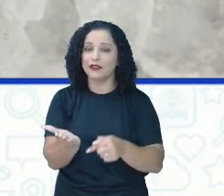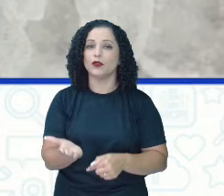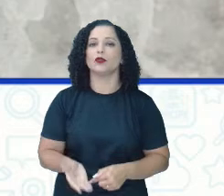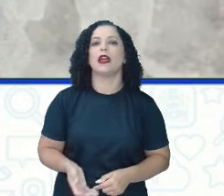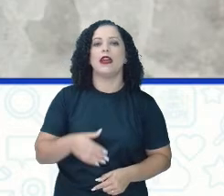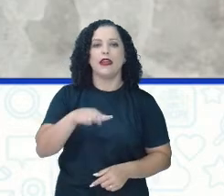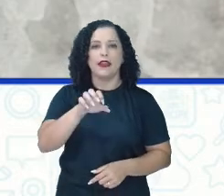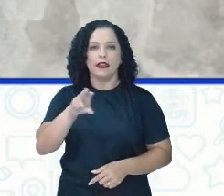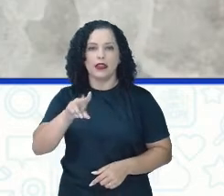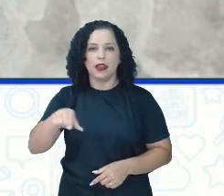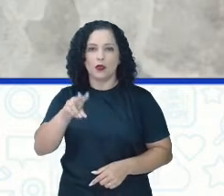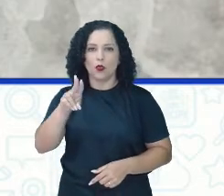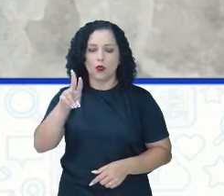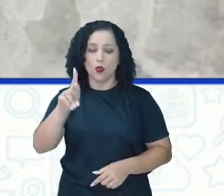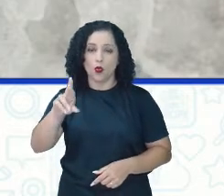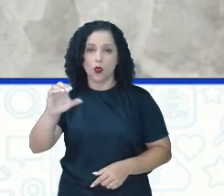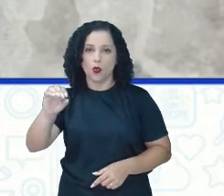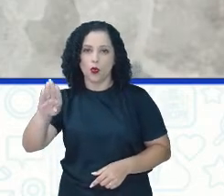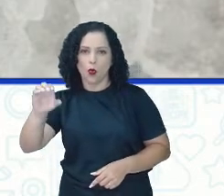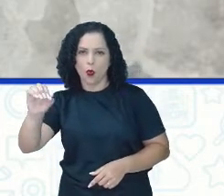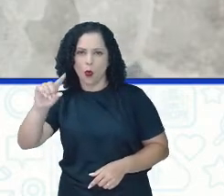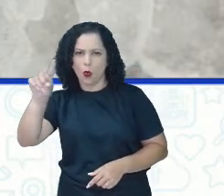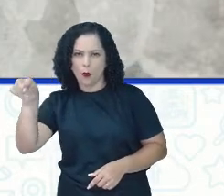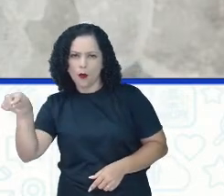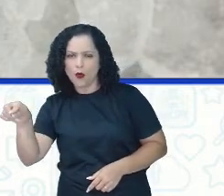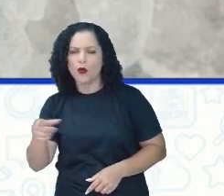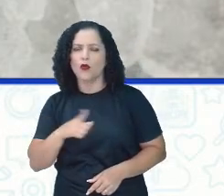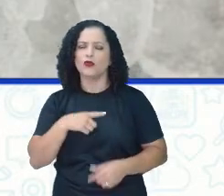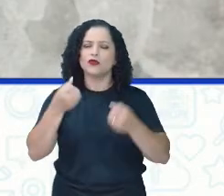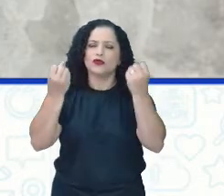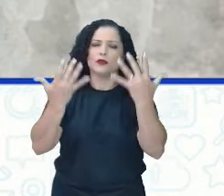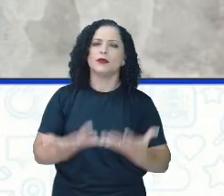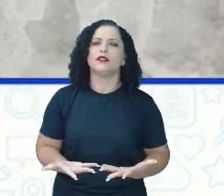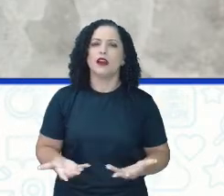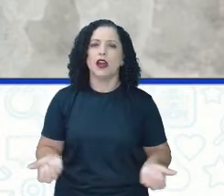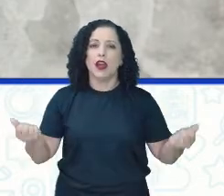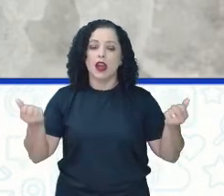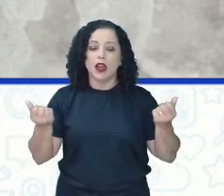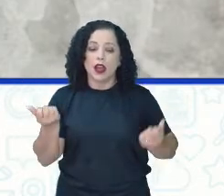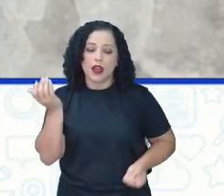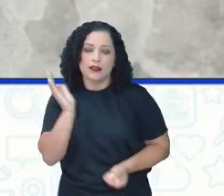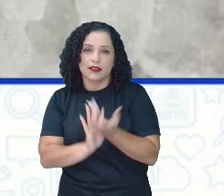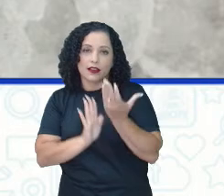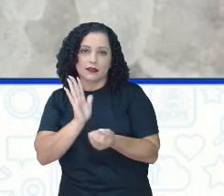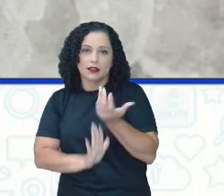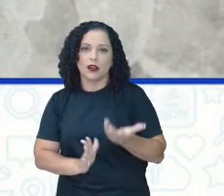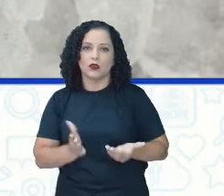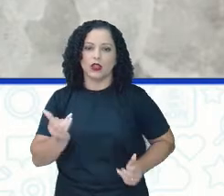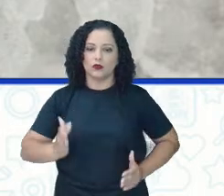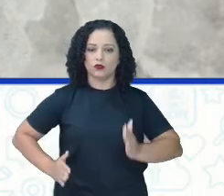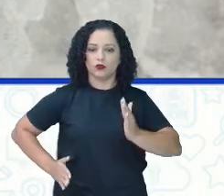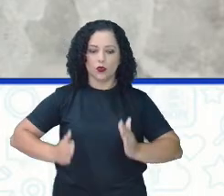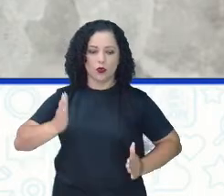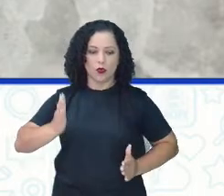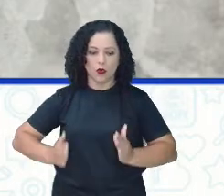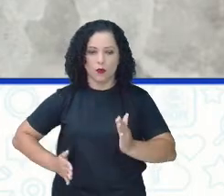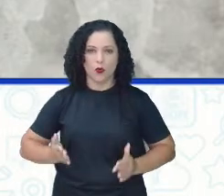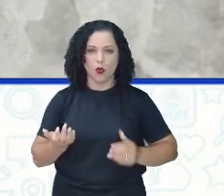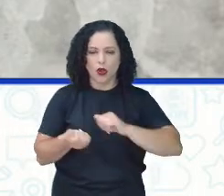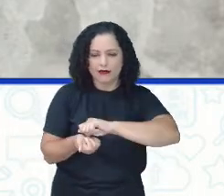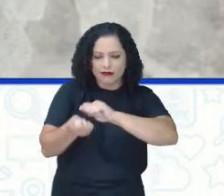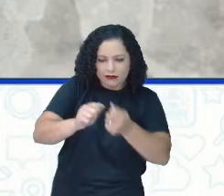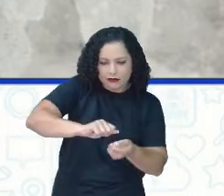em 1950. A história narra o desenvolvimento dos robôs, desde a sua criação até os extremos da perfeição